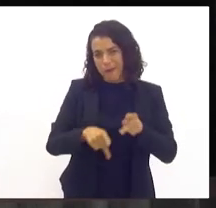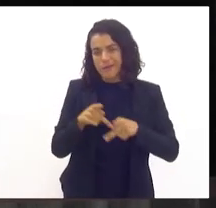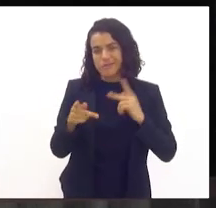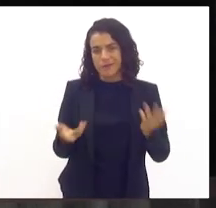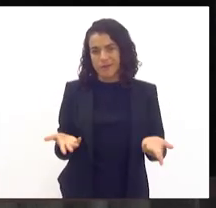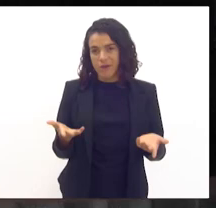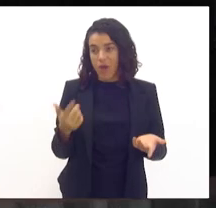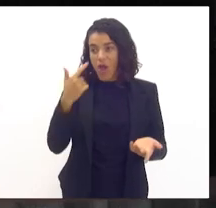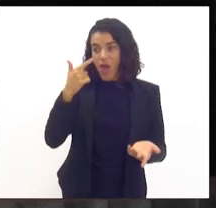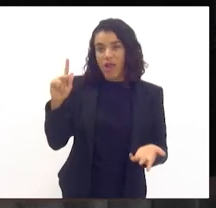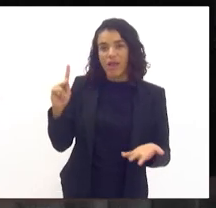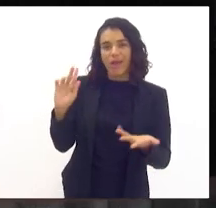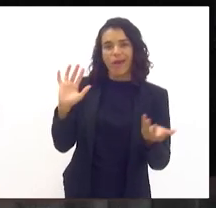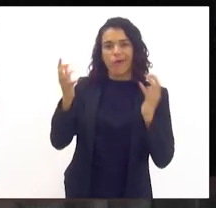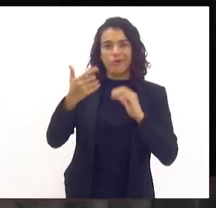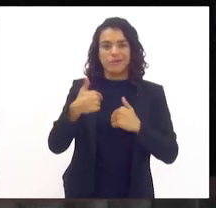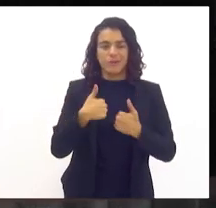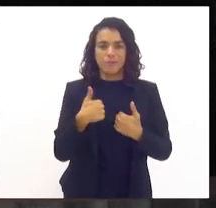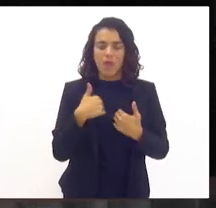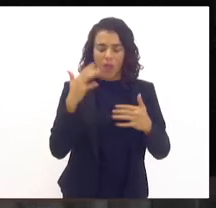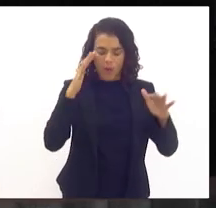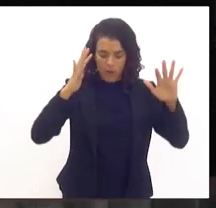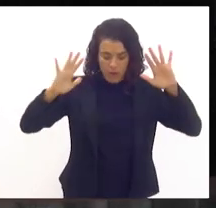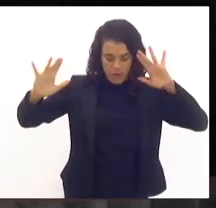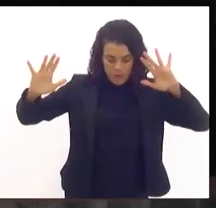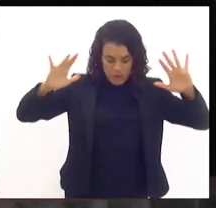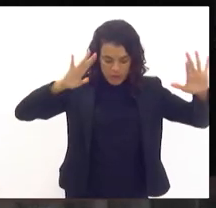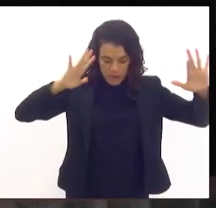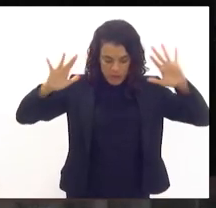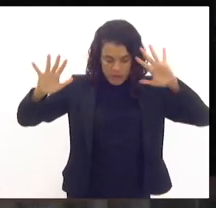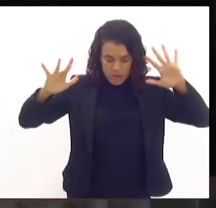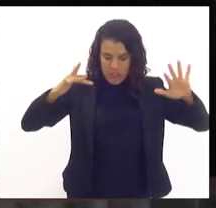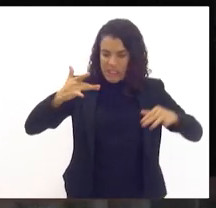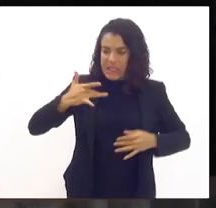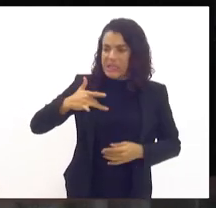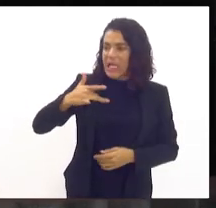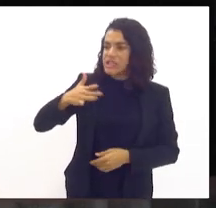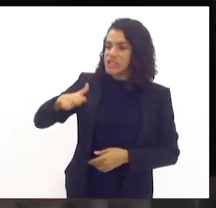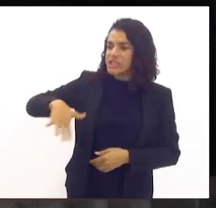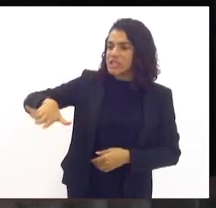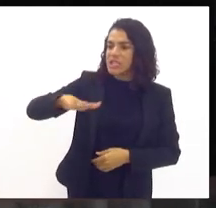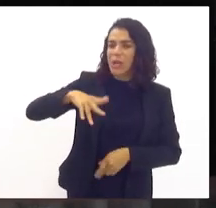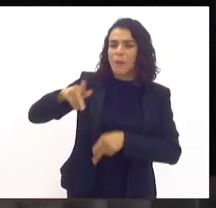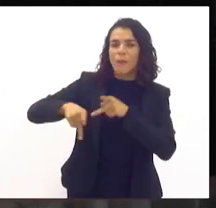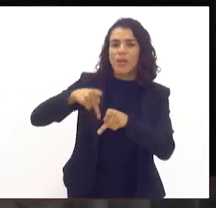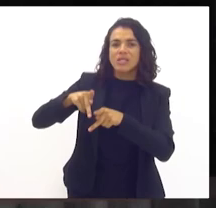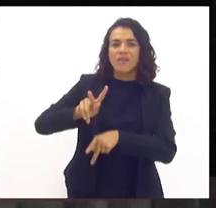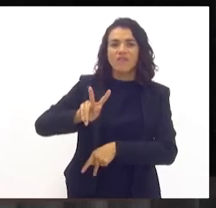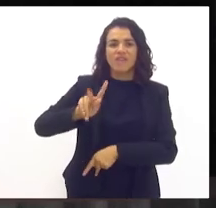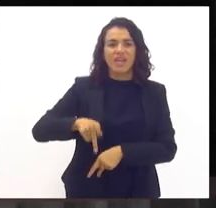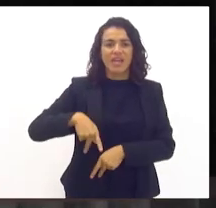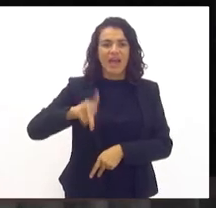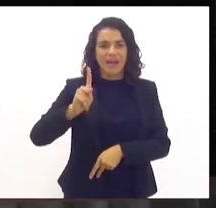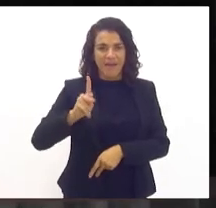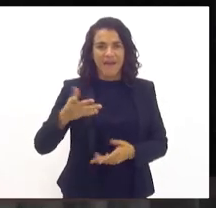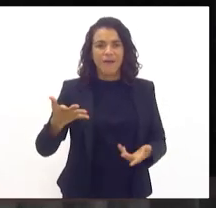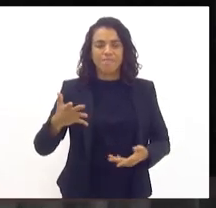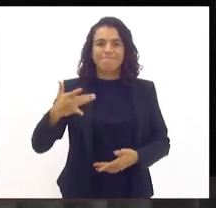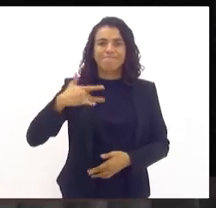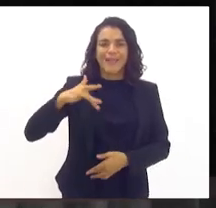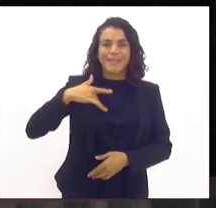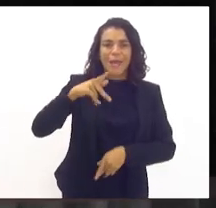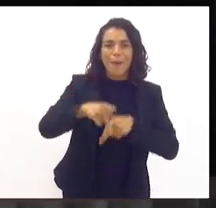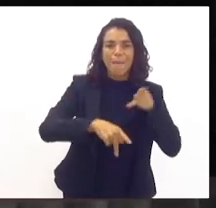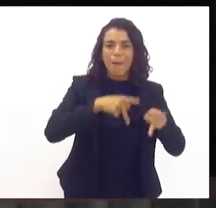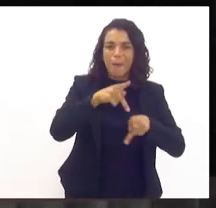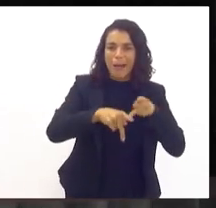passo por isso tudo, é que eu fico imaginando, coitada daquela população da Vila Kennedy, coitada da população que o nobre